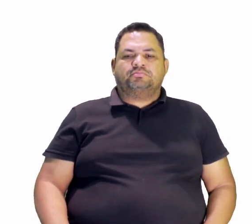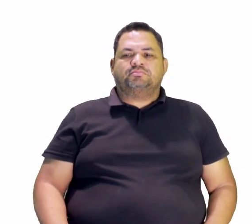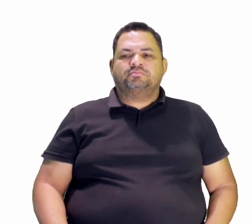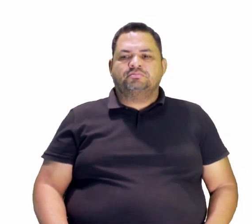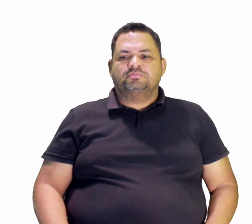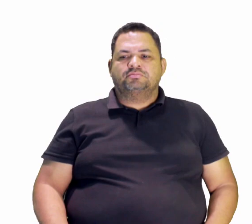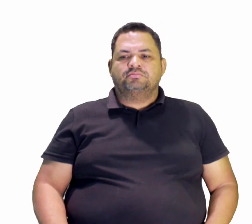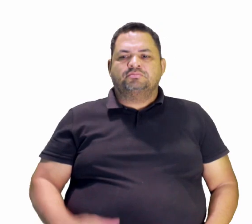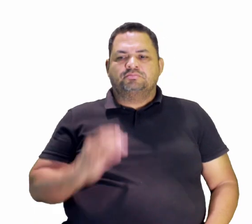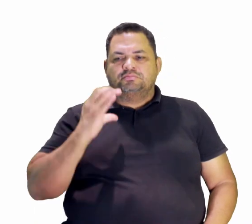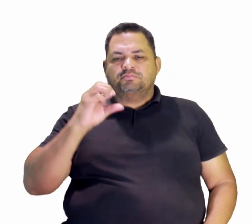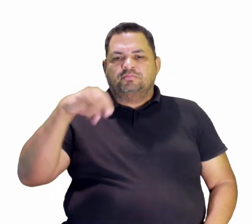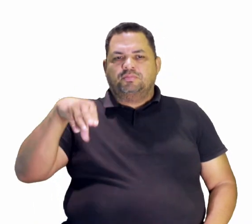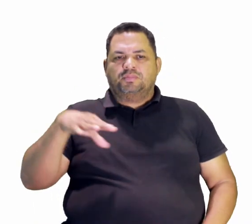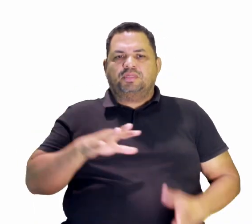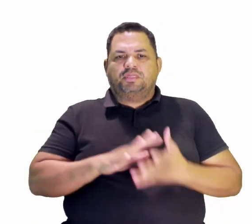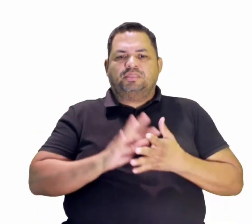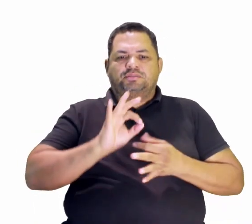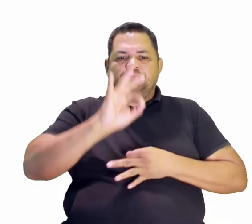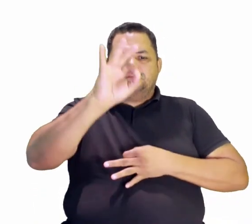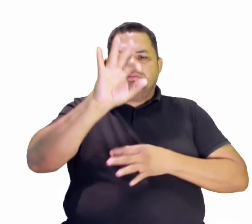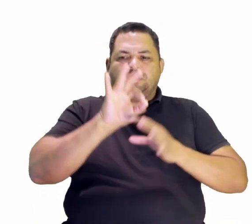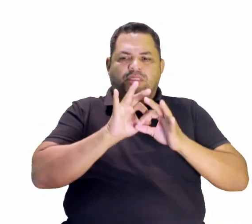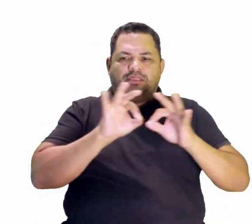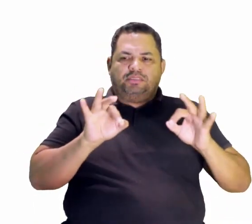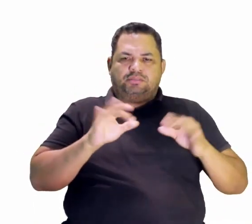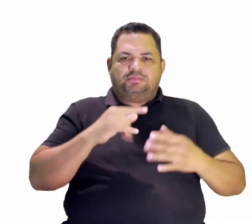também é escalar. Olha aí, ó.